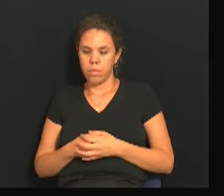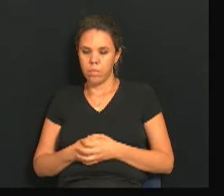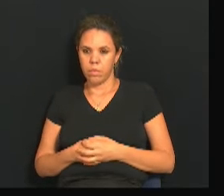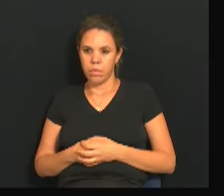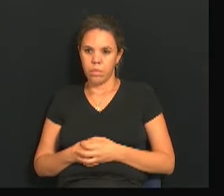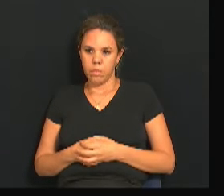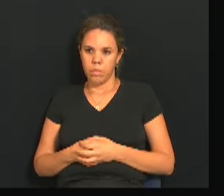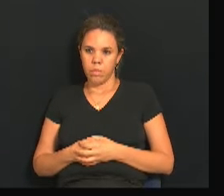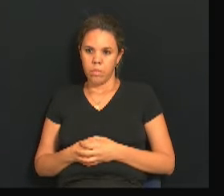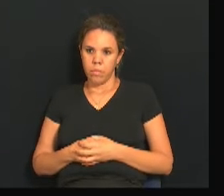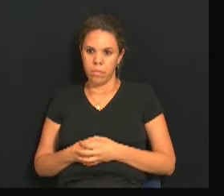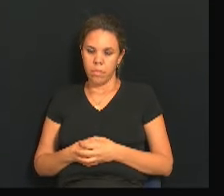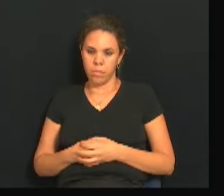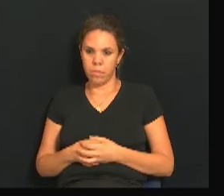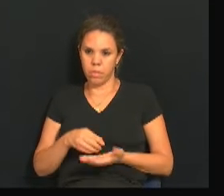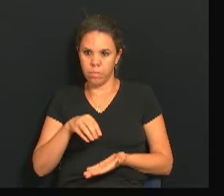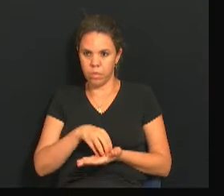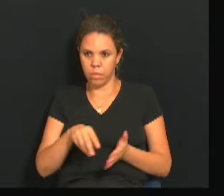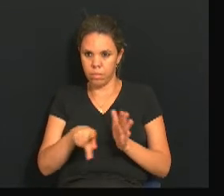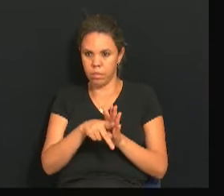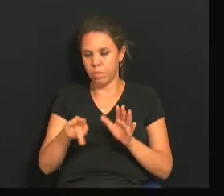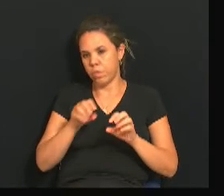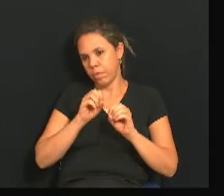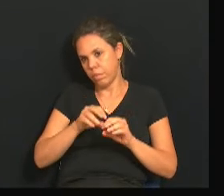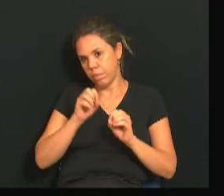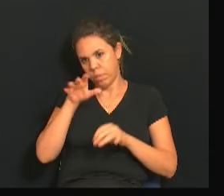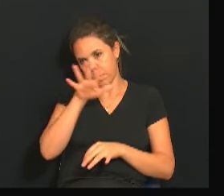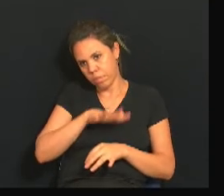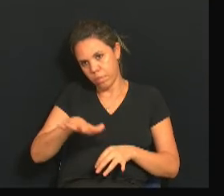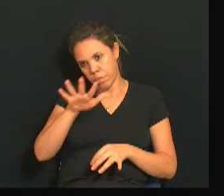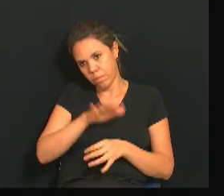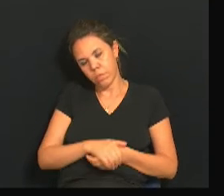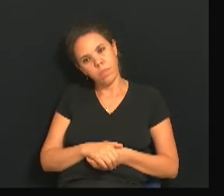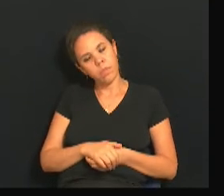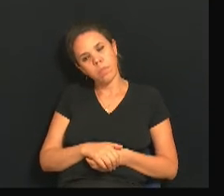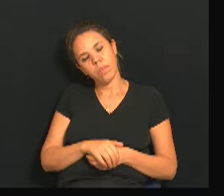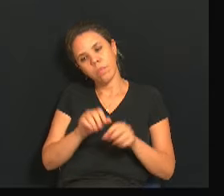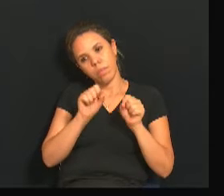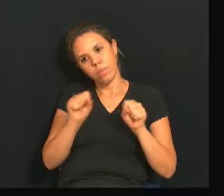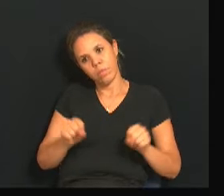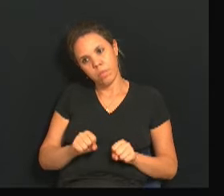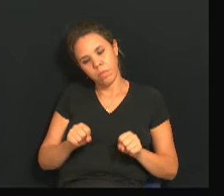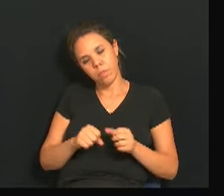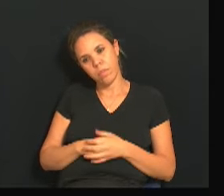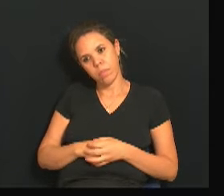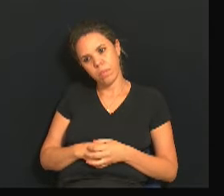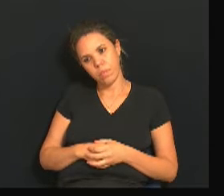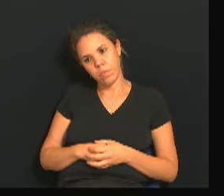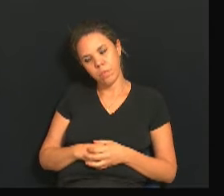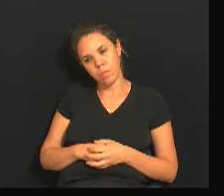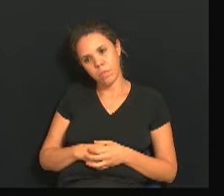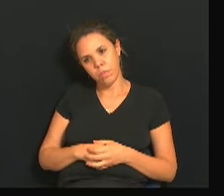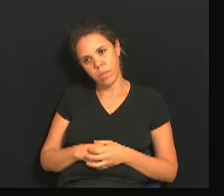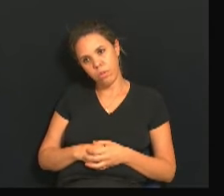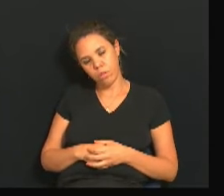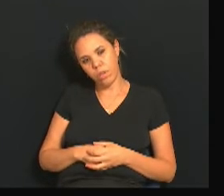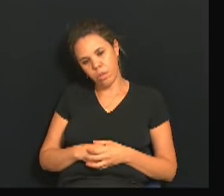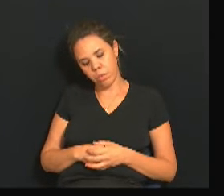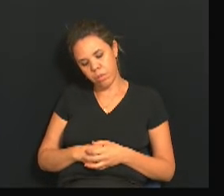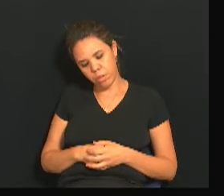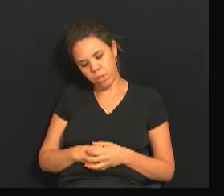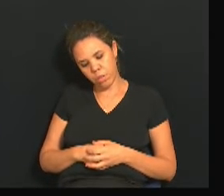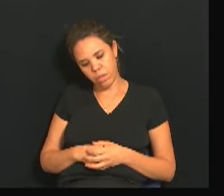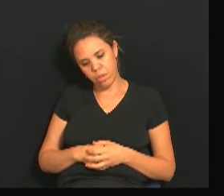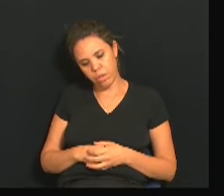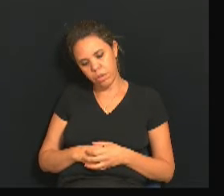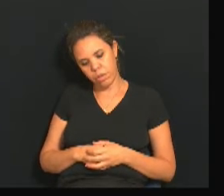da escola, da unidade em si, né, mas do sistema de ensino, do sistema de educação, tá? Através, obviamente,